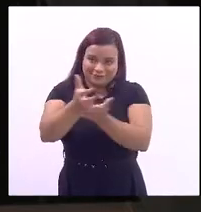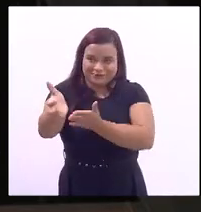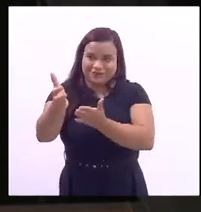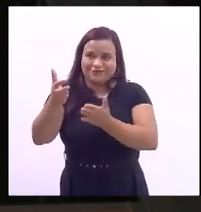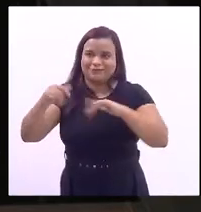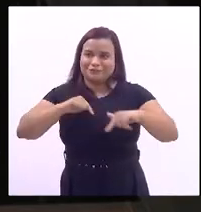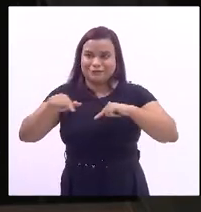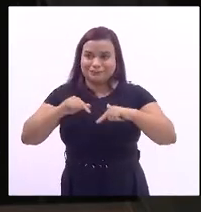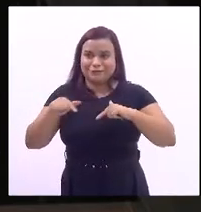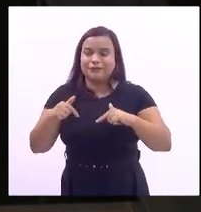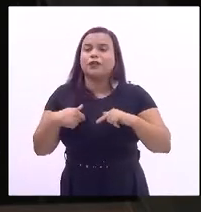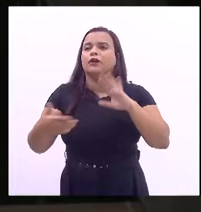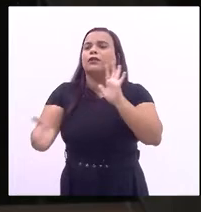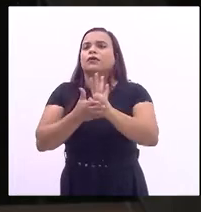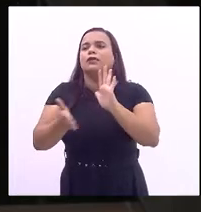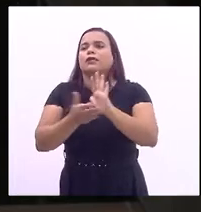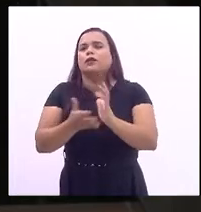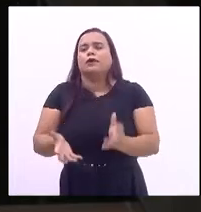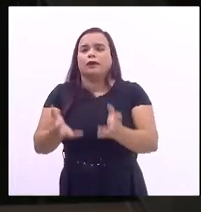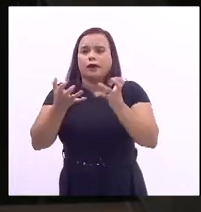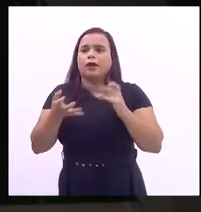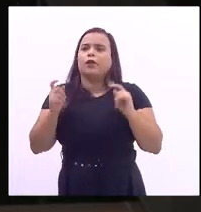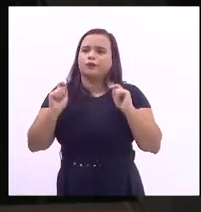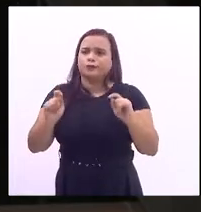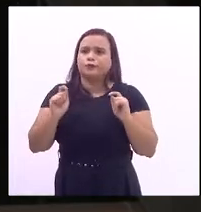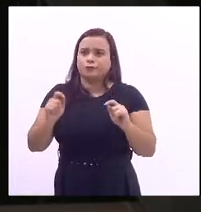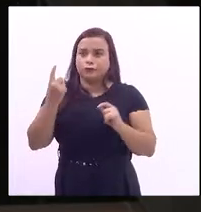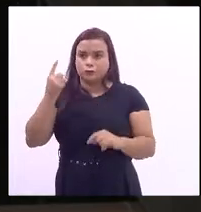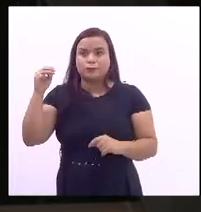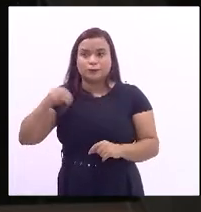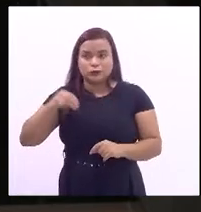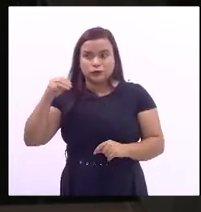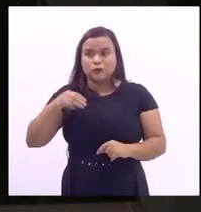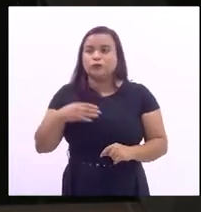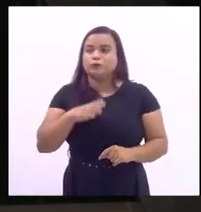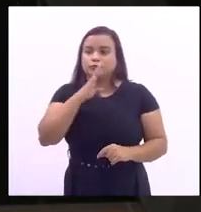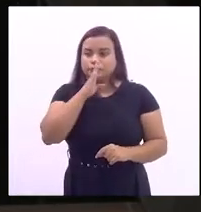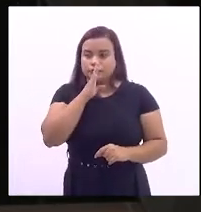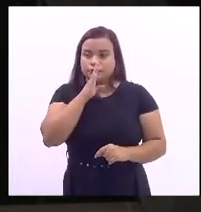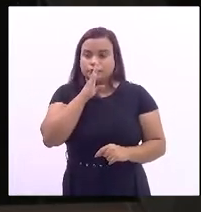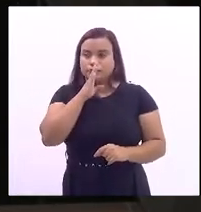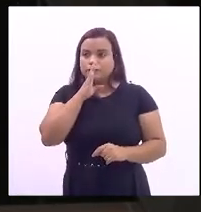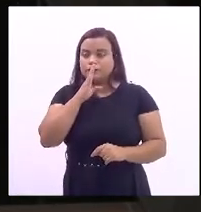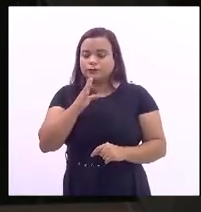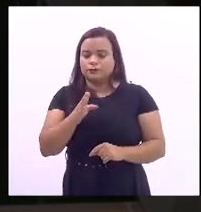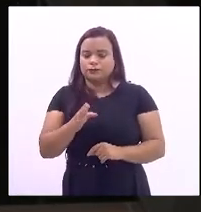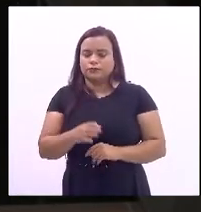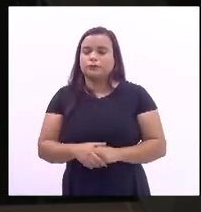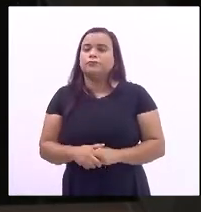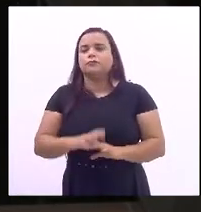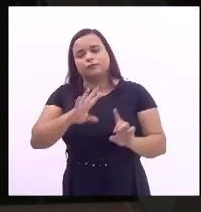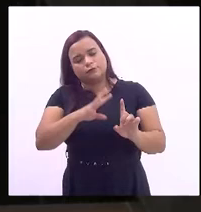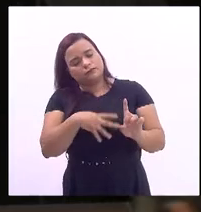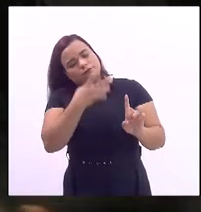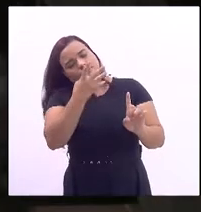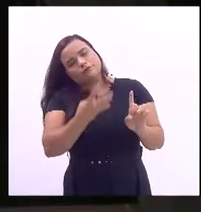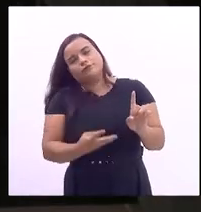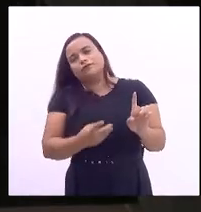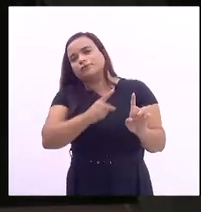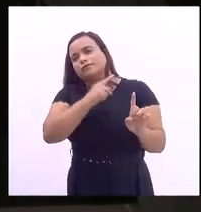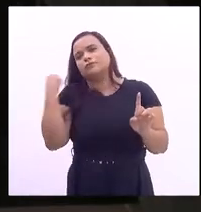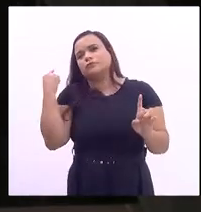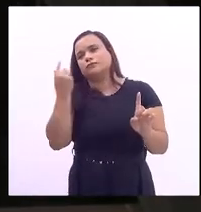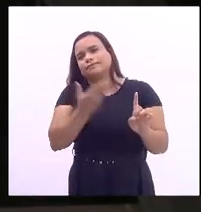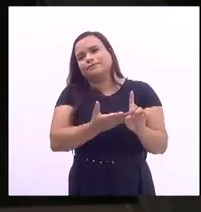eu queria propor à vossa excelência um minuto de silêncio é em homenagem ao